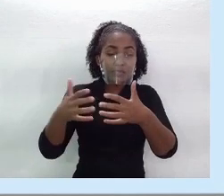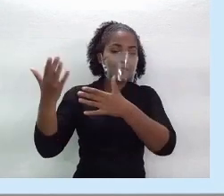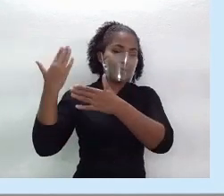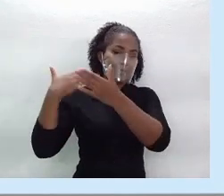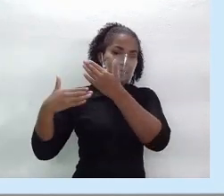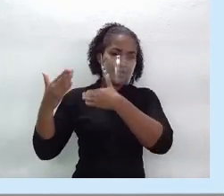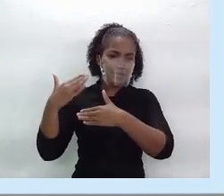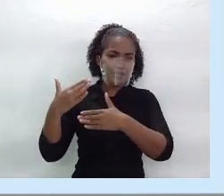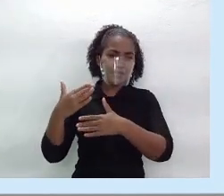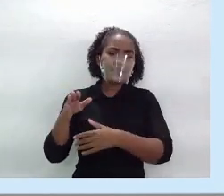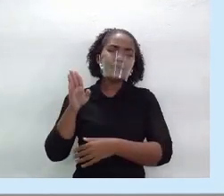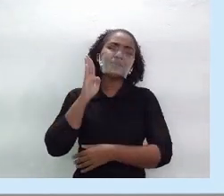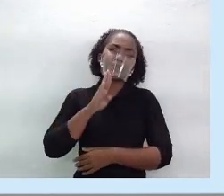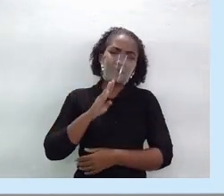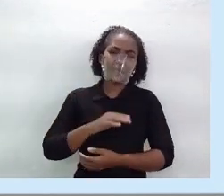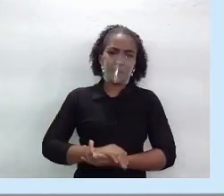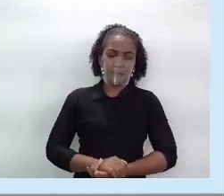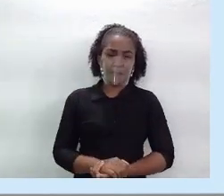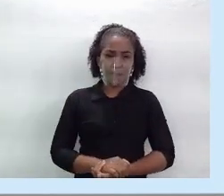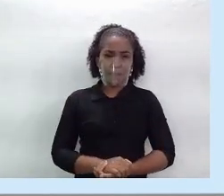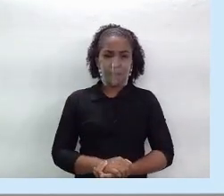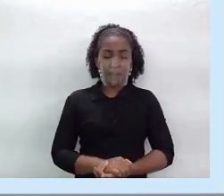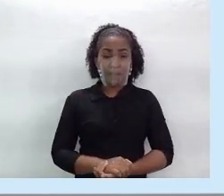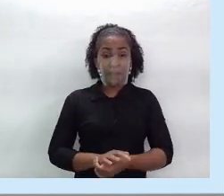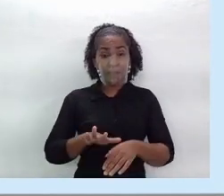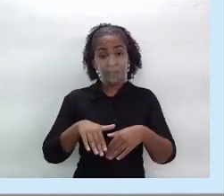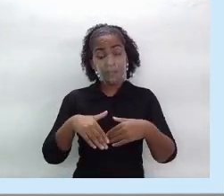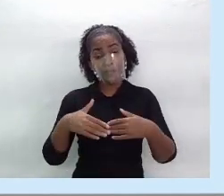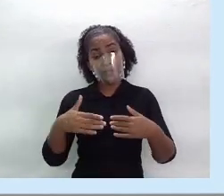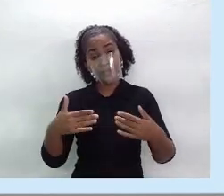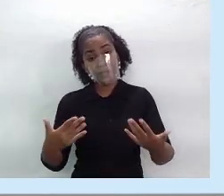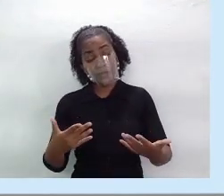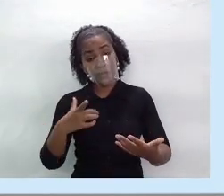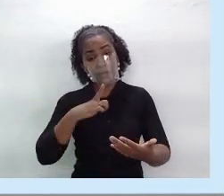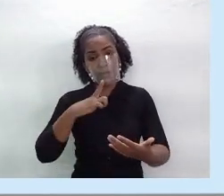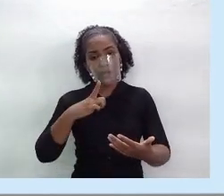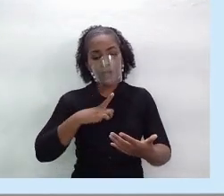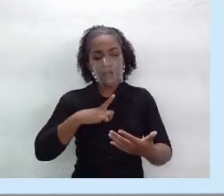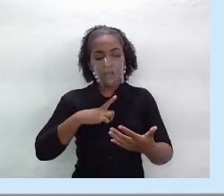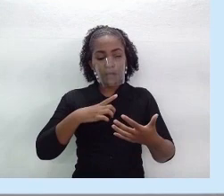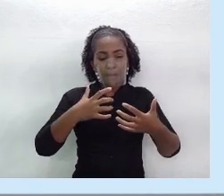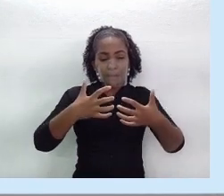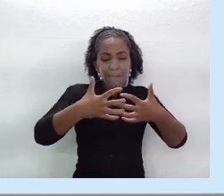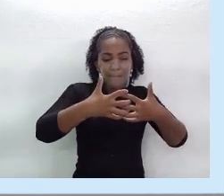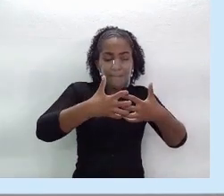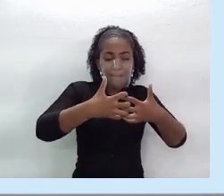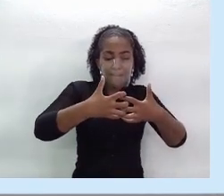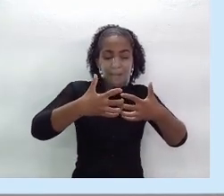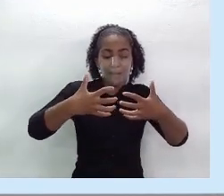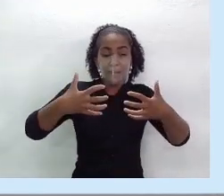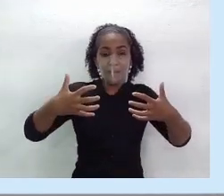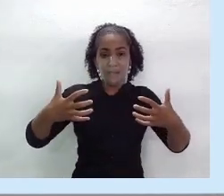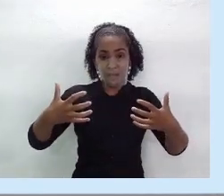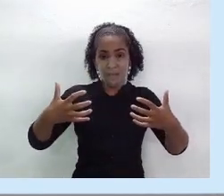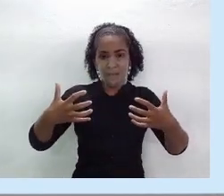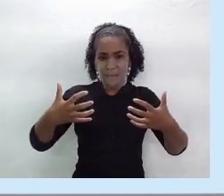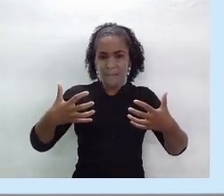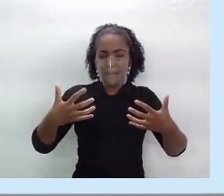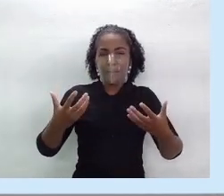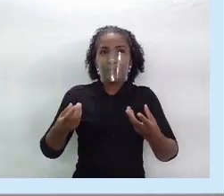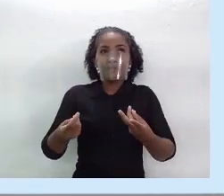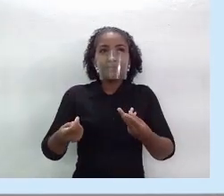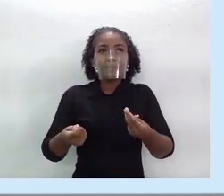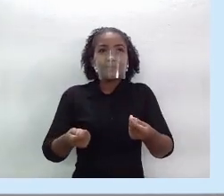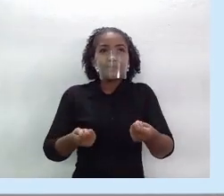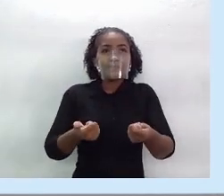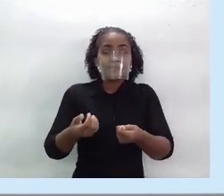passado. Isso é bem legal. Ou seja, houve uma quebra, né, de um grande